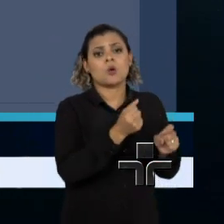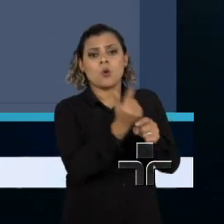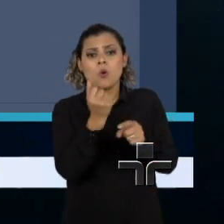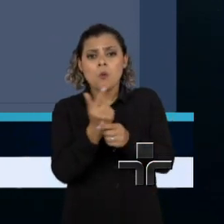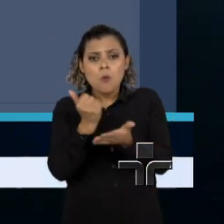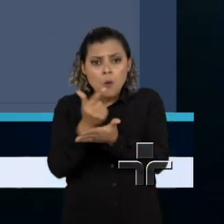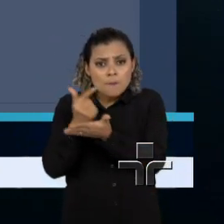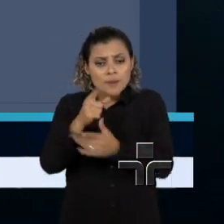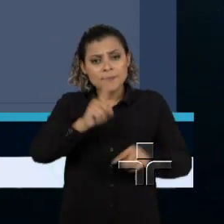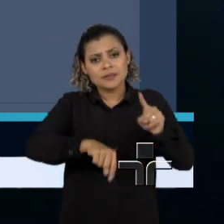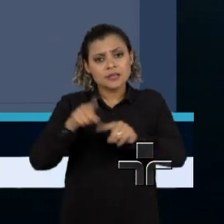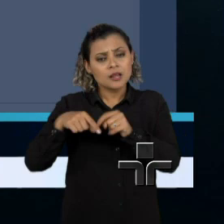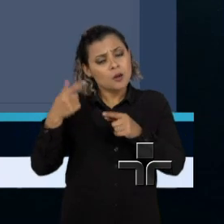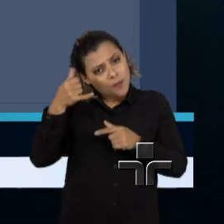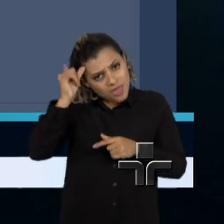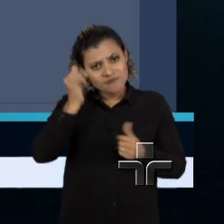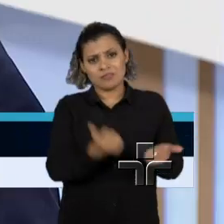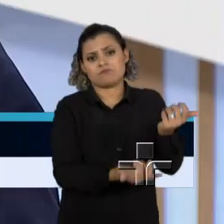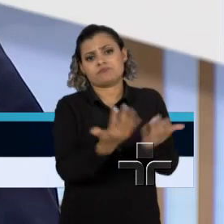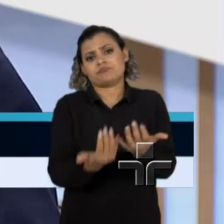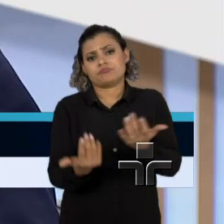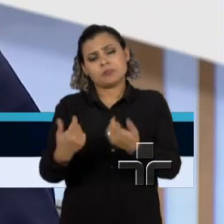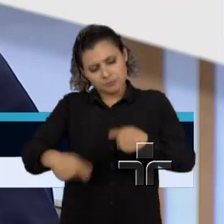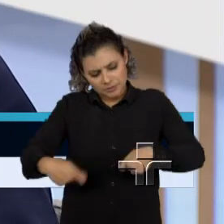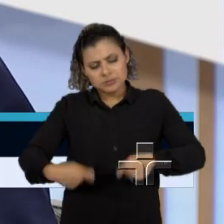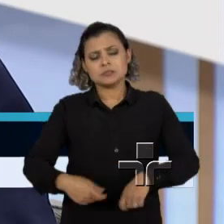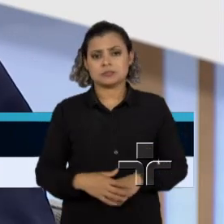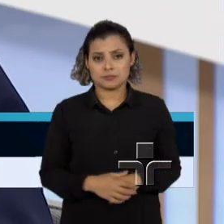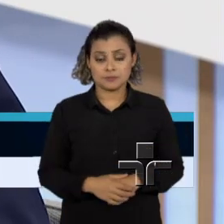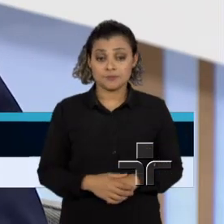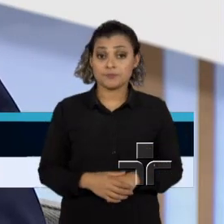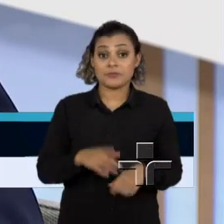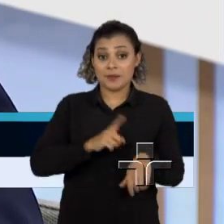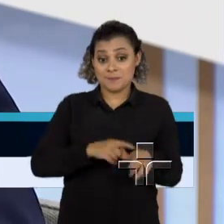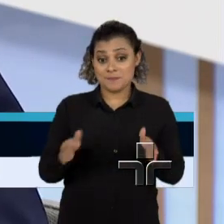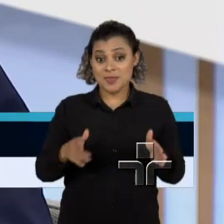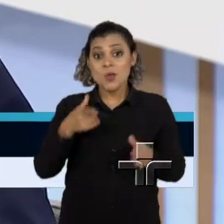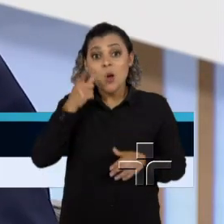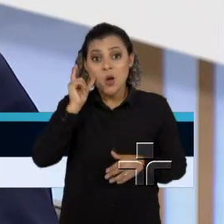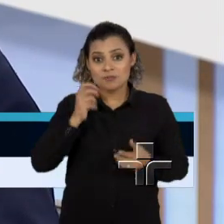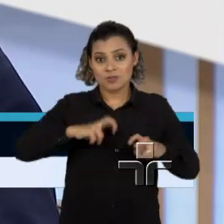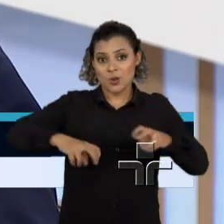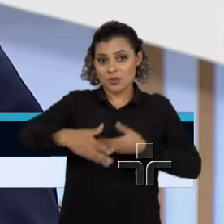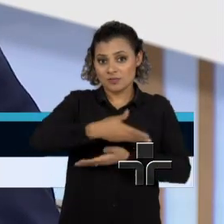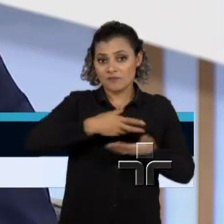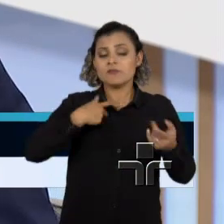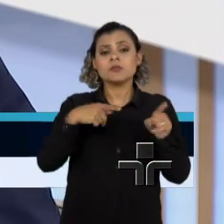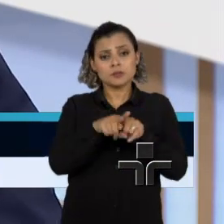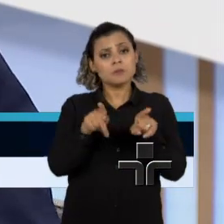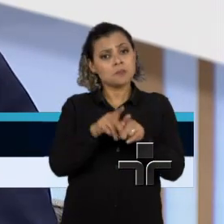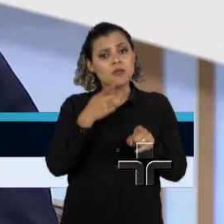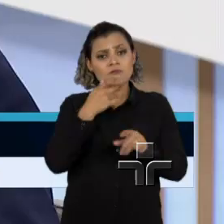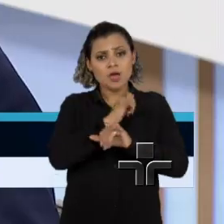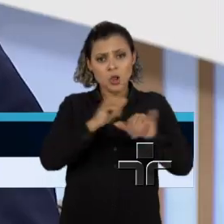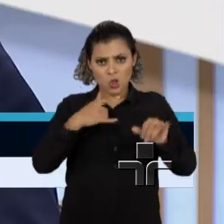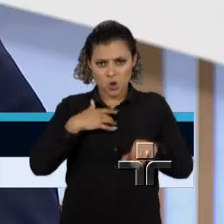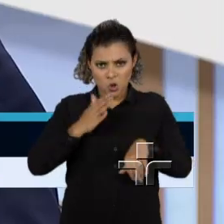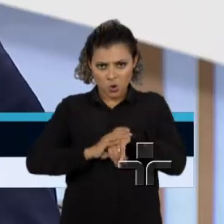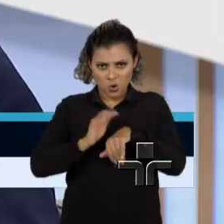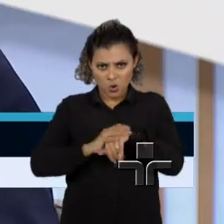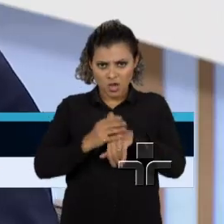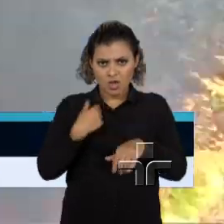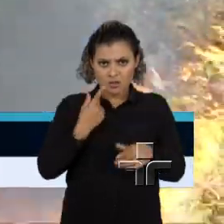para ajudar a combater os incêndios. Durante o programa, o ministro do Meio Ambiente também negou uma sabotagem do